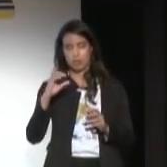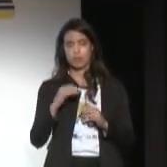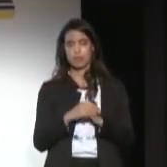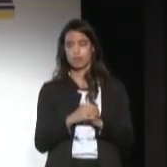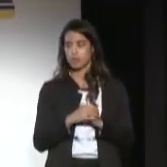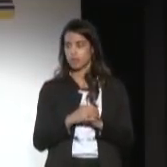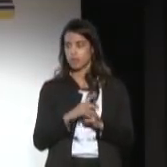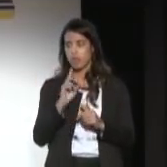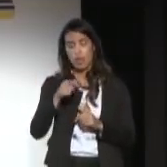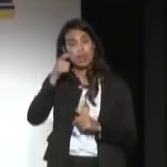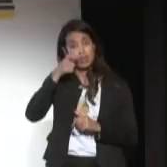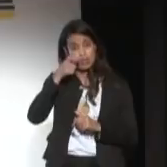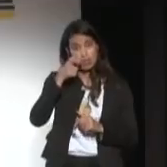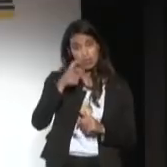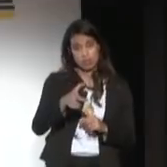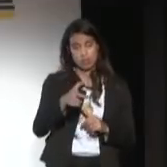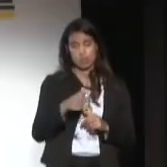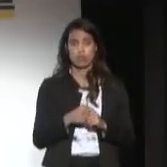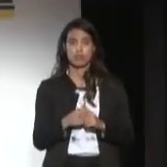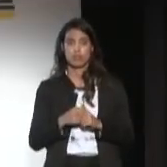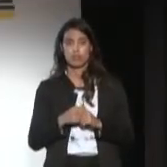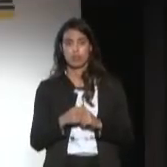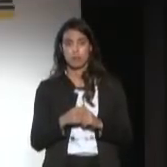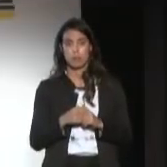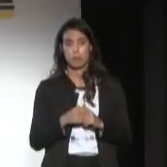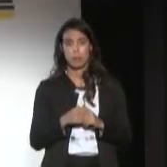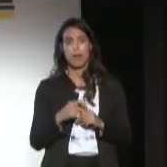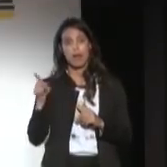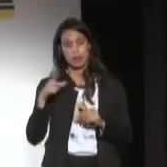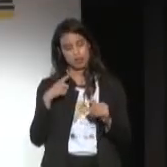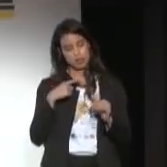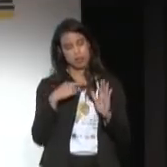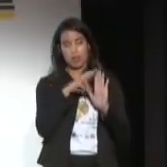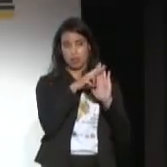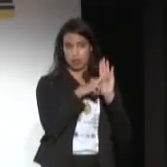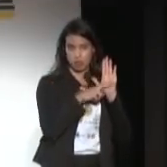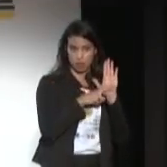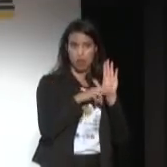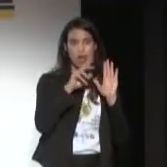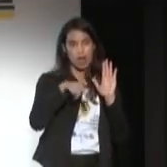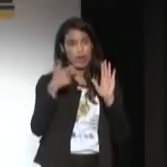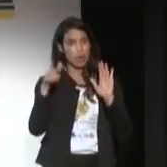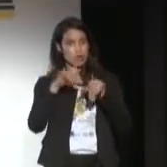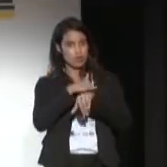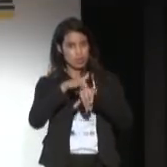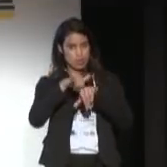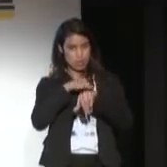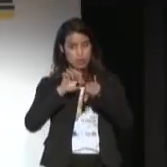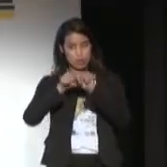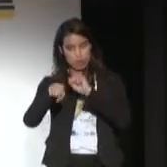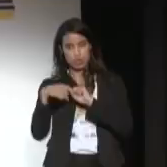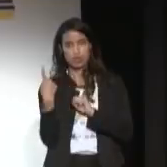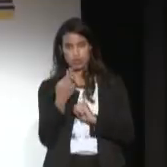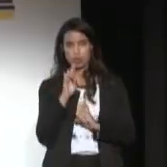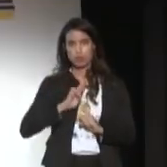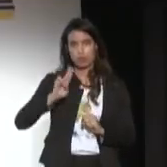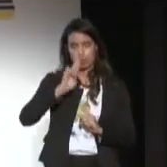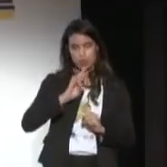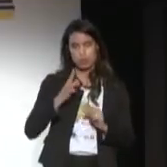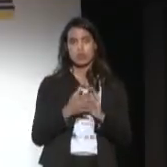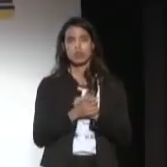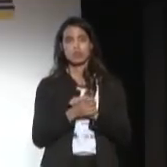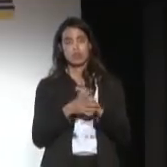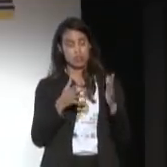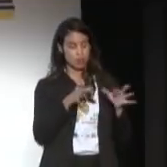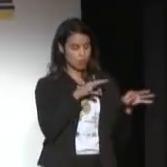É bem interessante que aqui eu tenho um protocolo, que também é outra estratégia formativa que nós utilizamos. Então, depois de sair de um